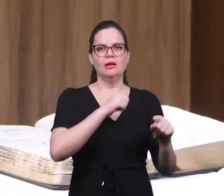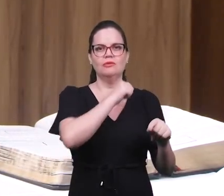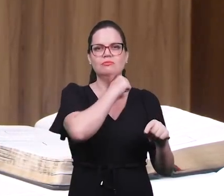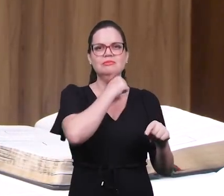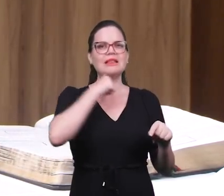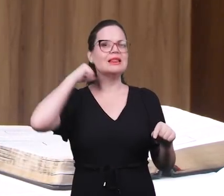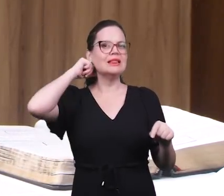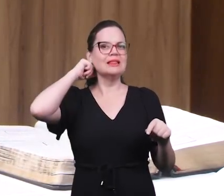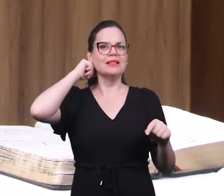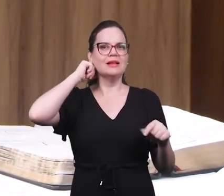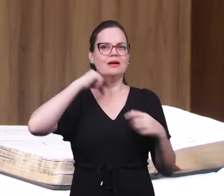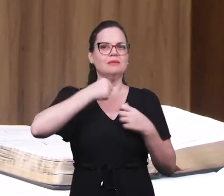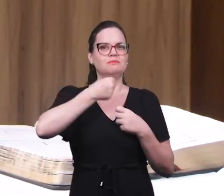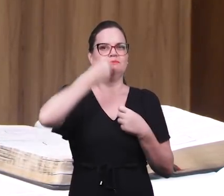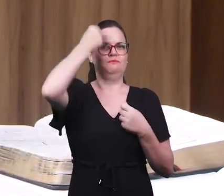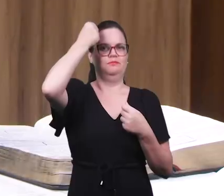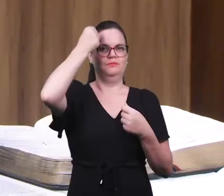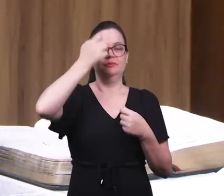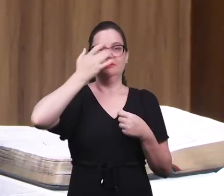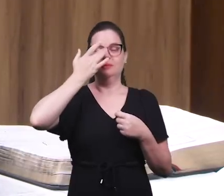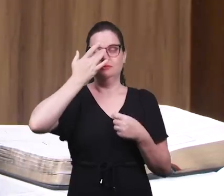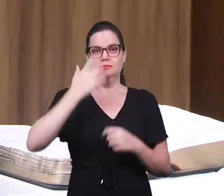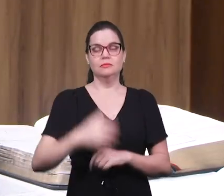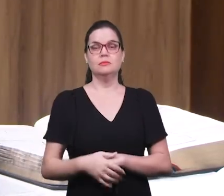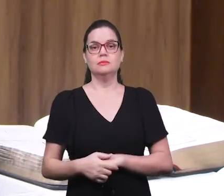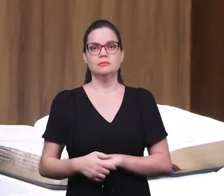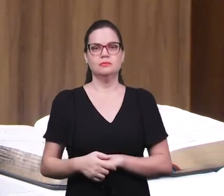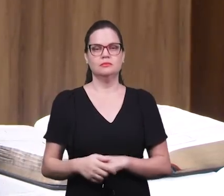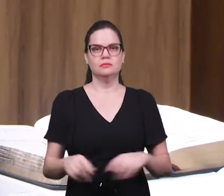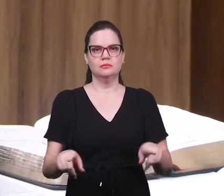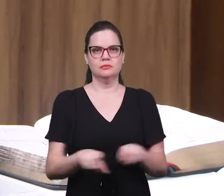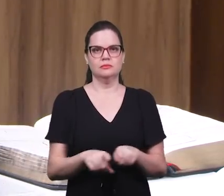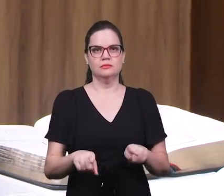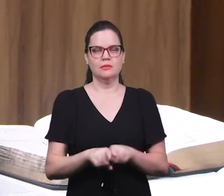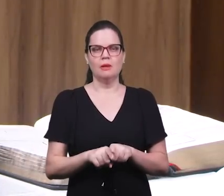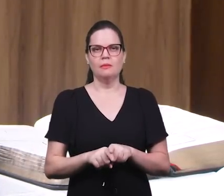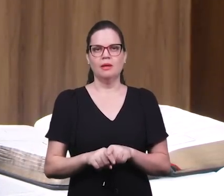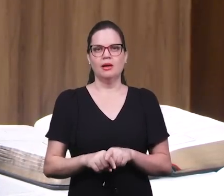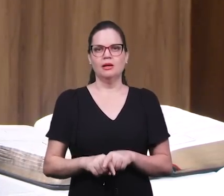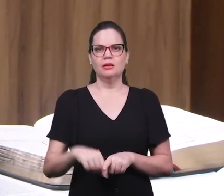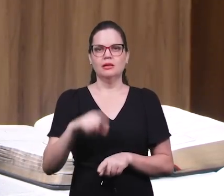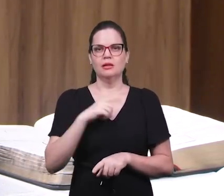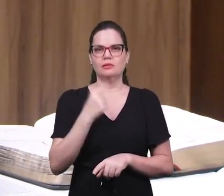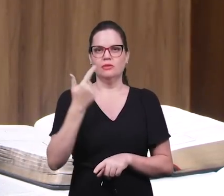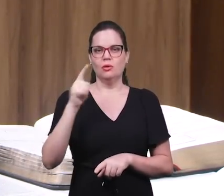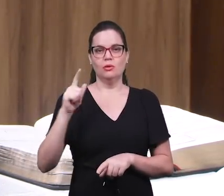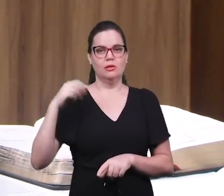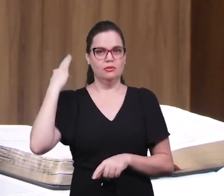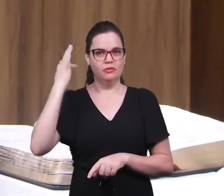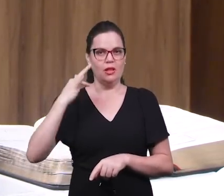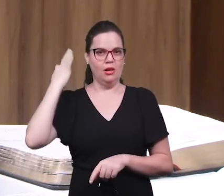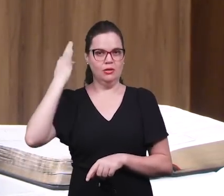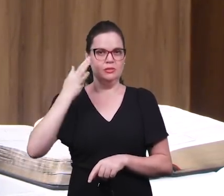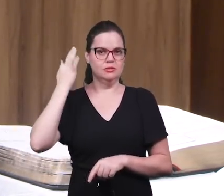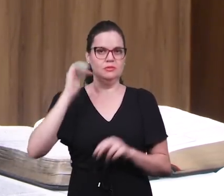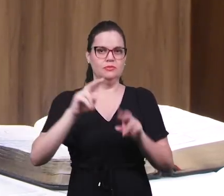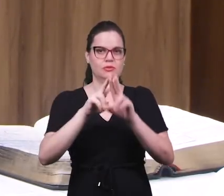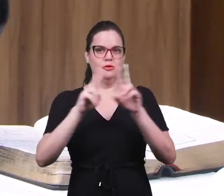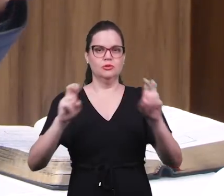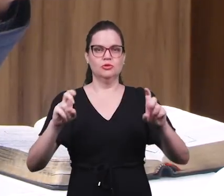um comentário de Tertuliano nessa época. Tertuliano é aquele que comentou, foi um filósofo que comentou o que tem a filosofia a ver